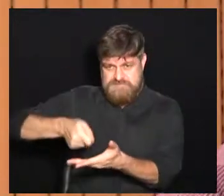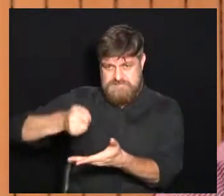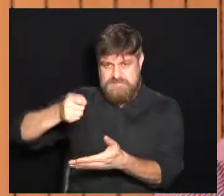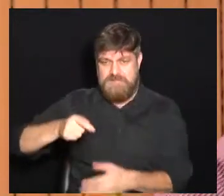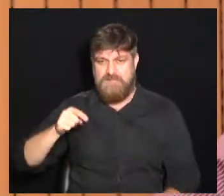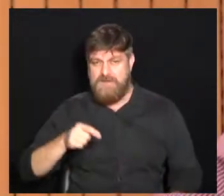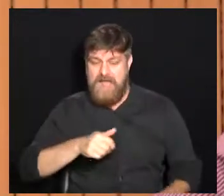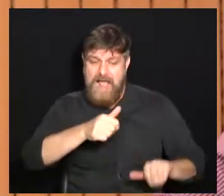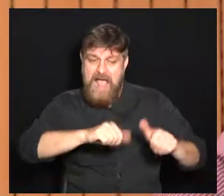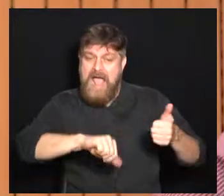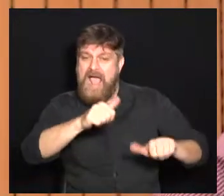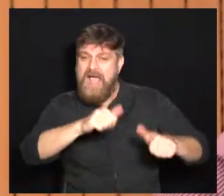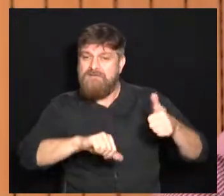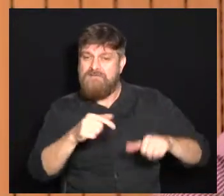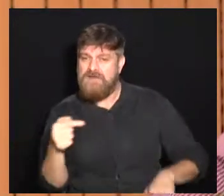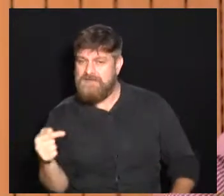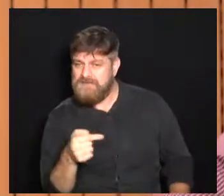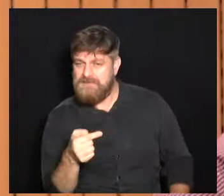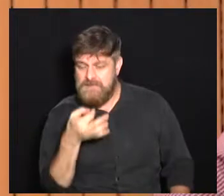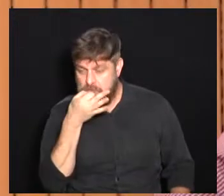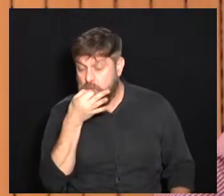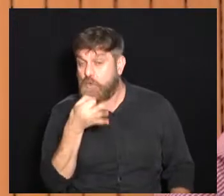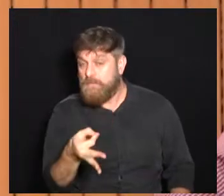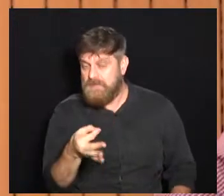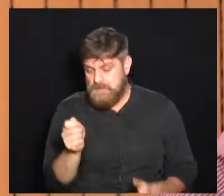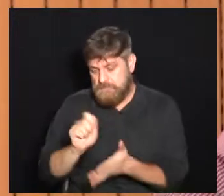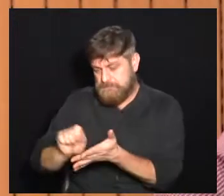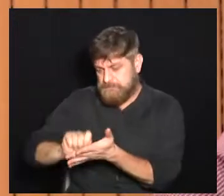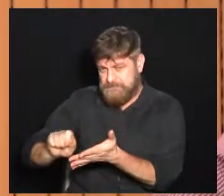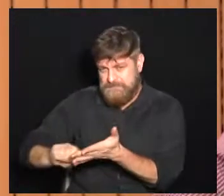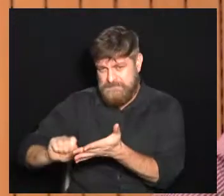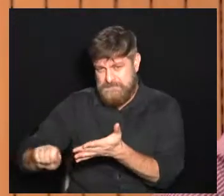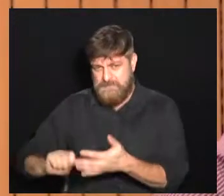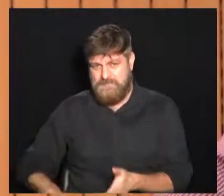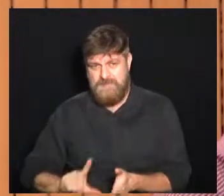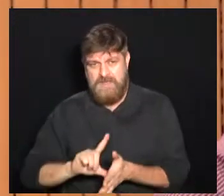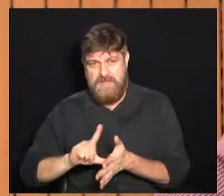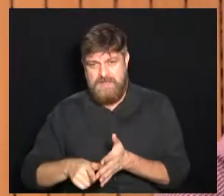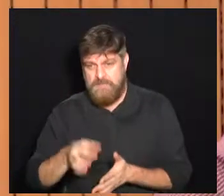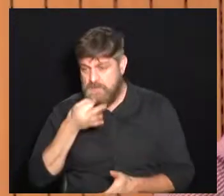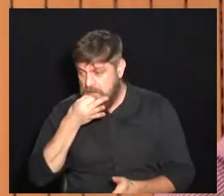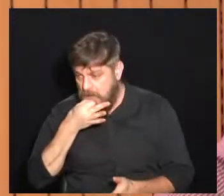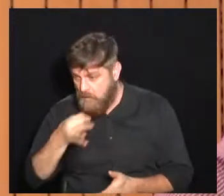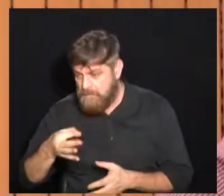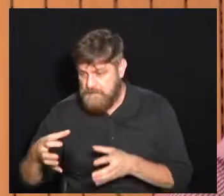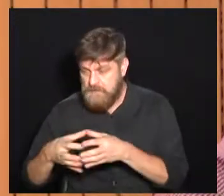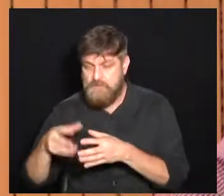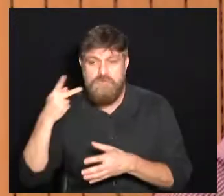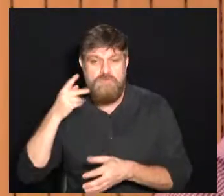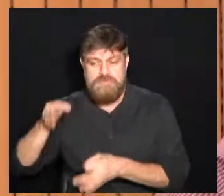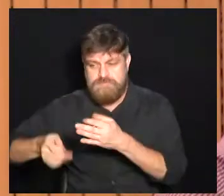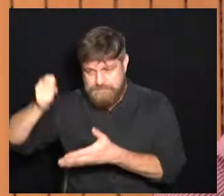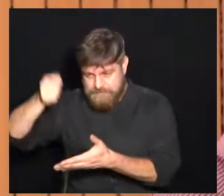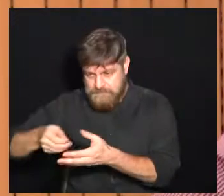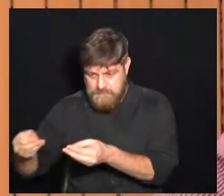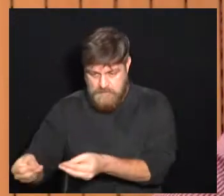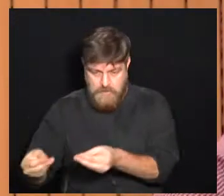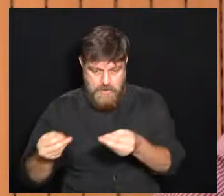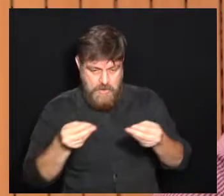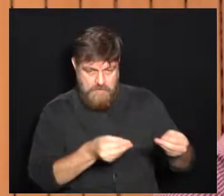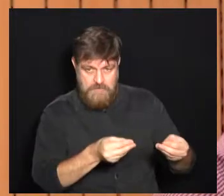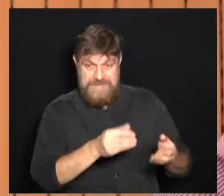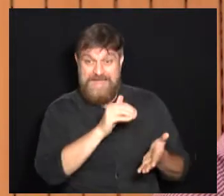para avaliar e dar o parecer. Depois do parecer dessa comissão, volta para o secretário de